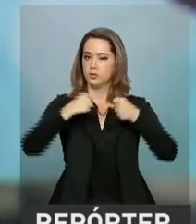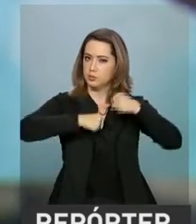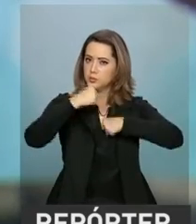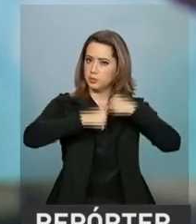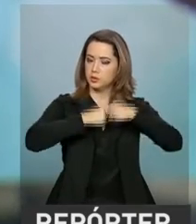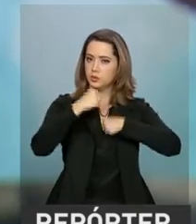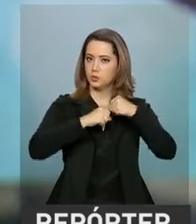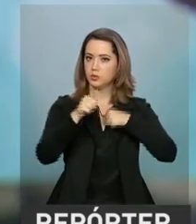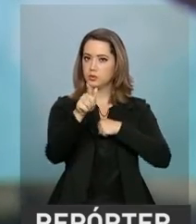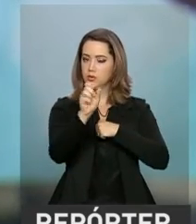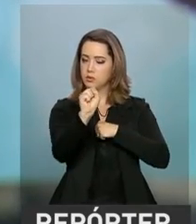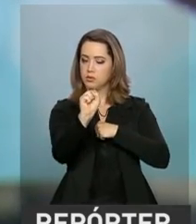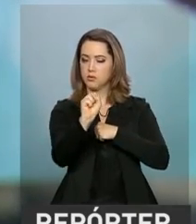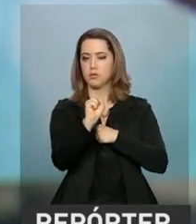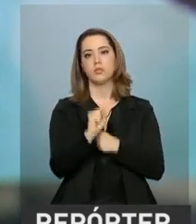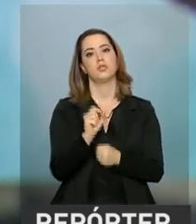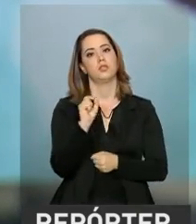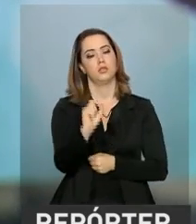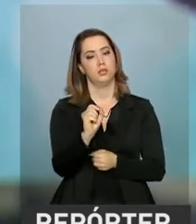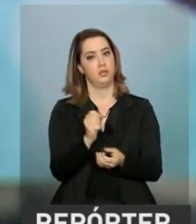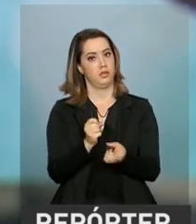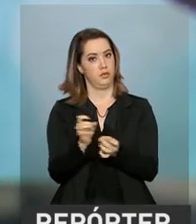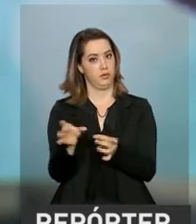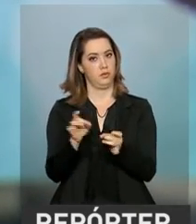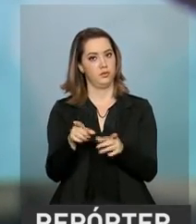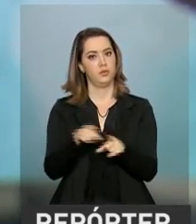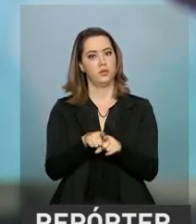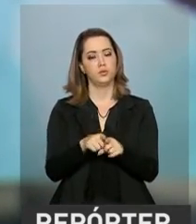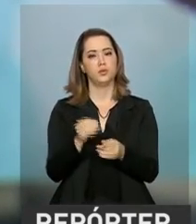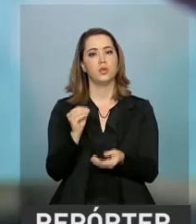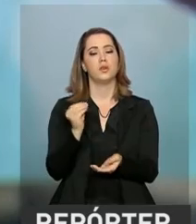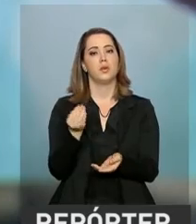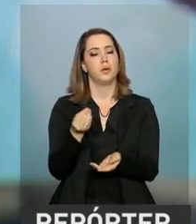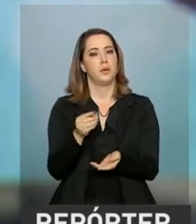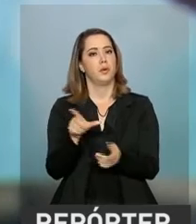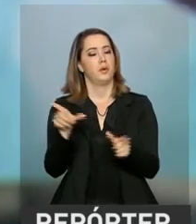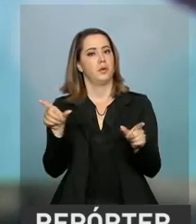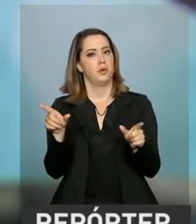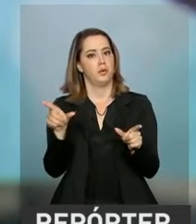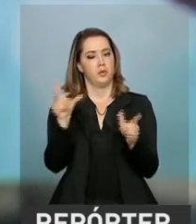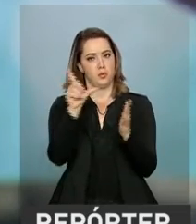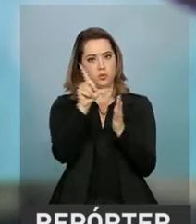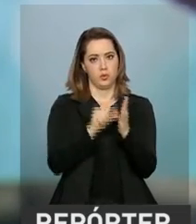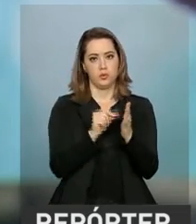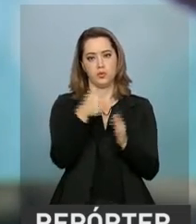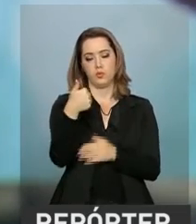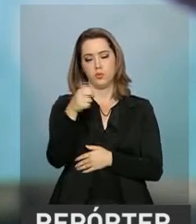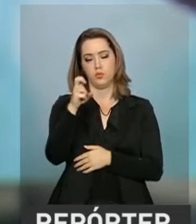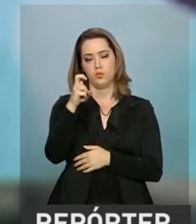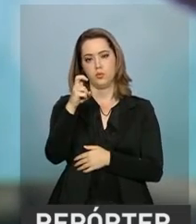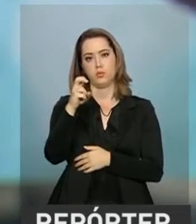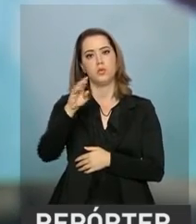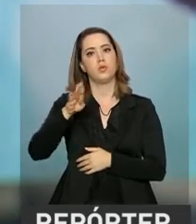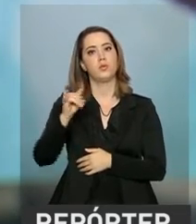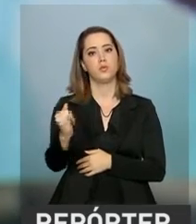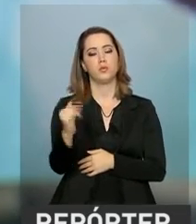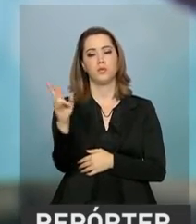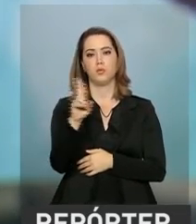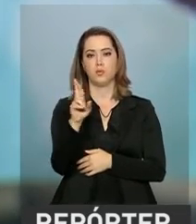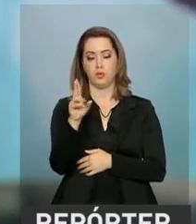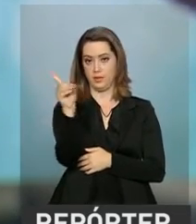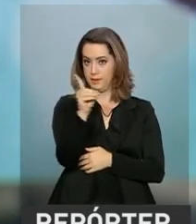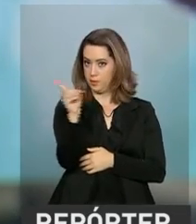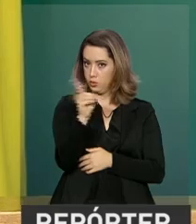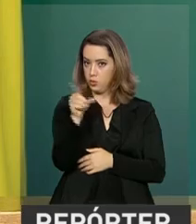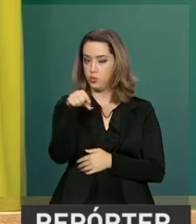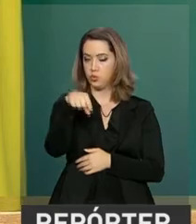presidente da Petrobras, a meta é deixar de investir um total de 15 bilhões de dólares entre 2015 e o final deste